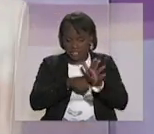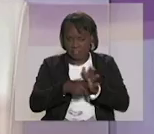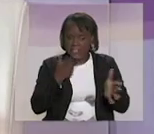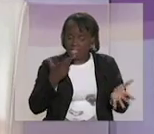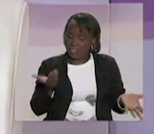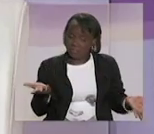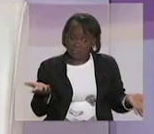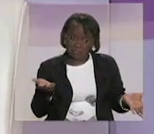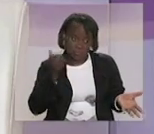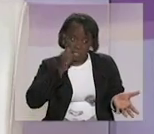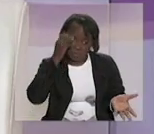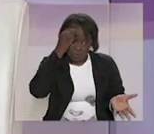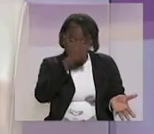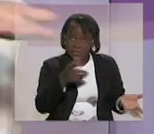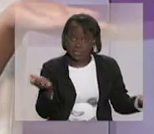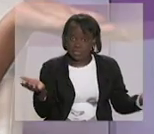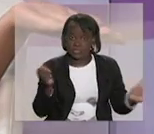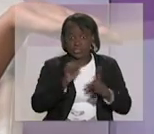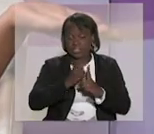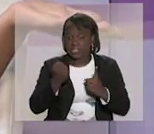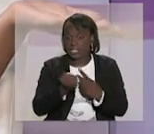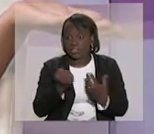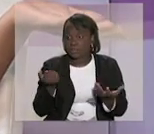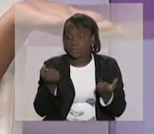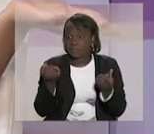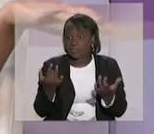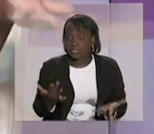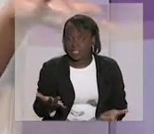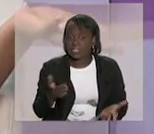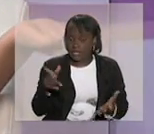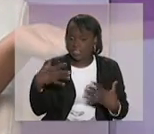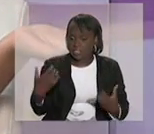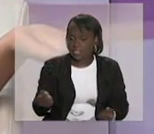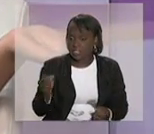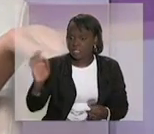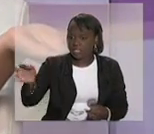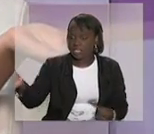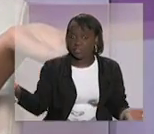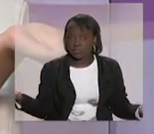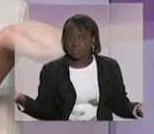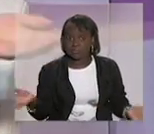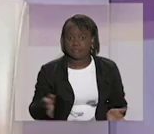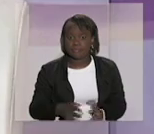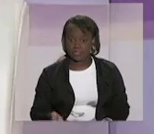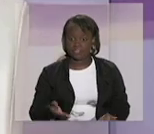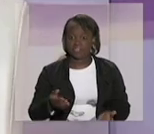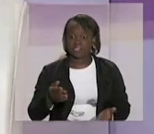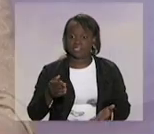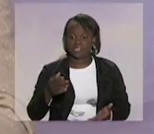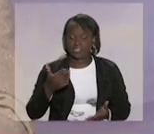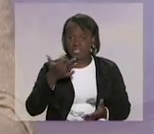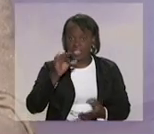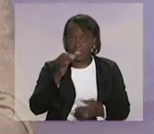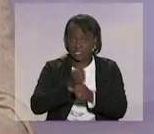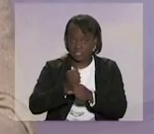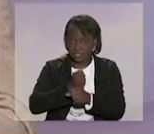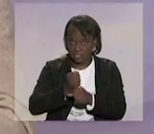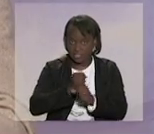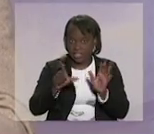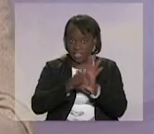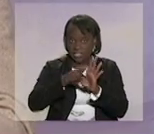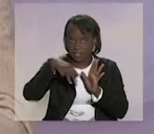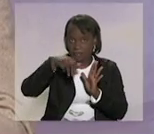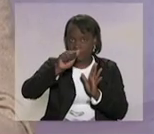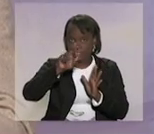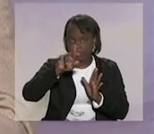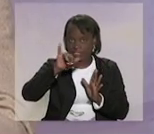pesquisa, e a sociedade, ela, como eu posso dizer, ela dá apoio a esse tipo de pensamento, né? Esses 10 anos da Lei